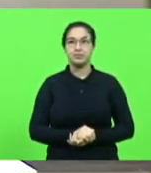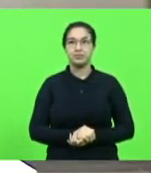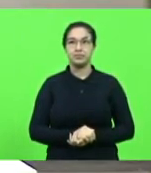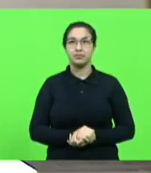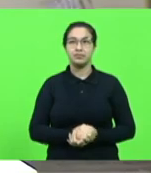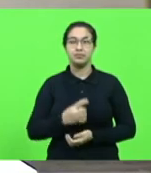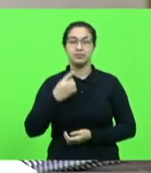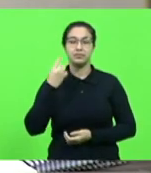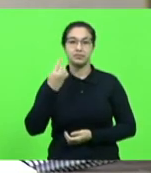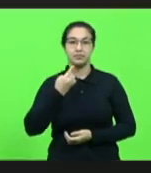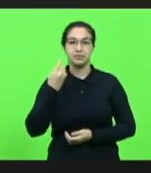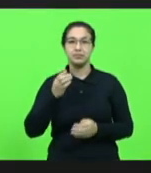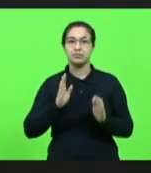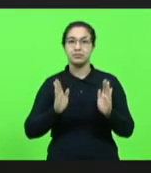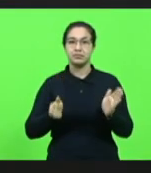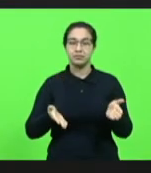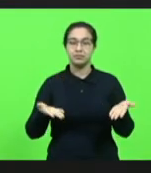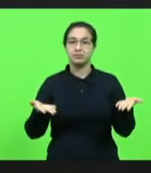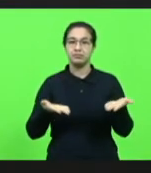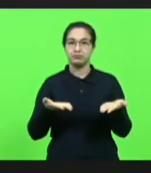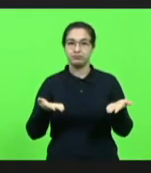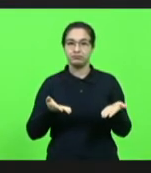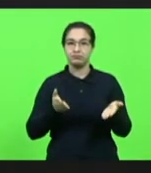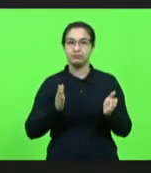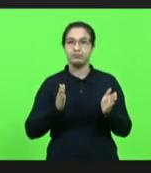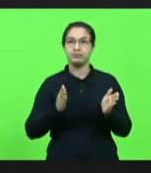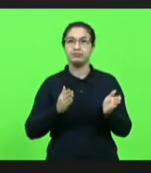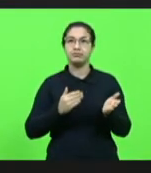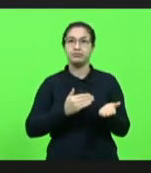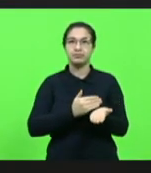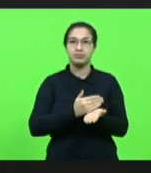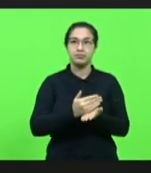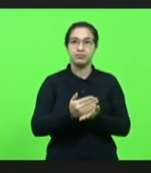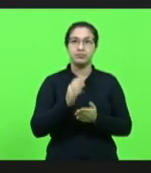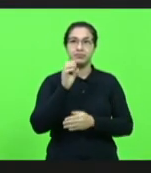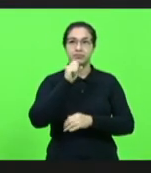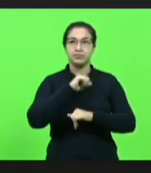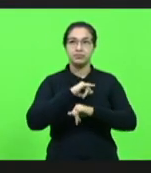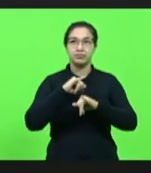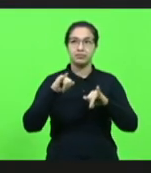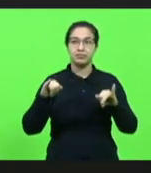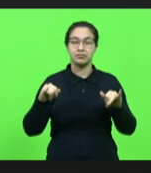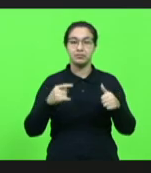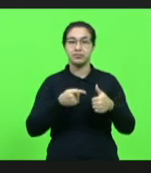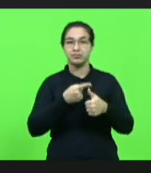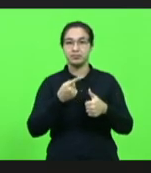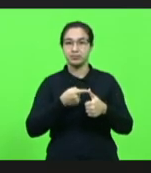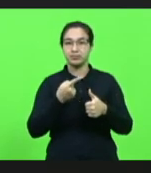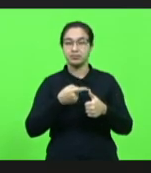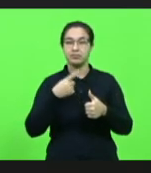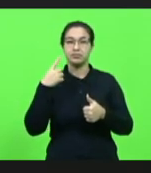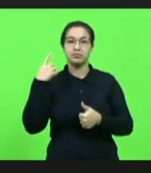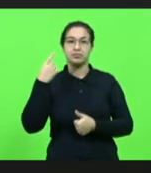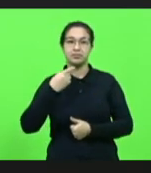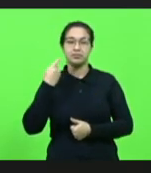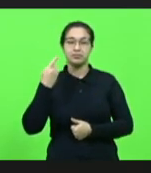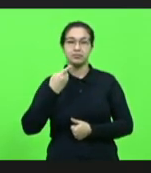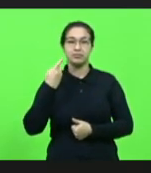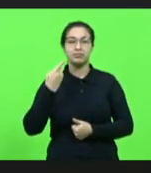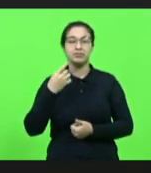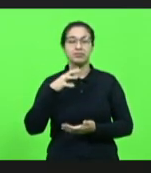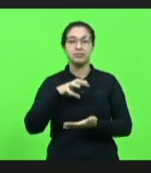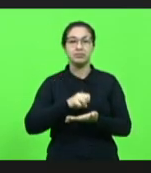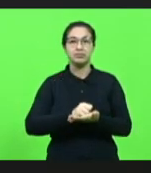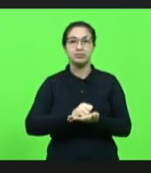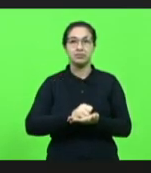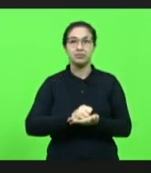já entraremos agora imediatamente em breves comunicações. O primeiro deputado inscrito no dia de hoje é o